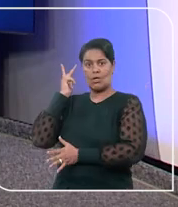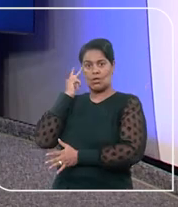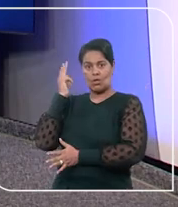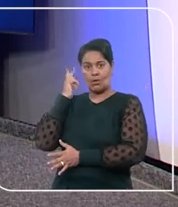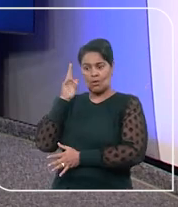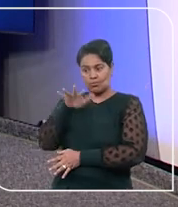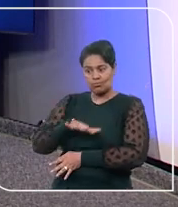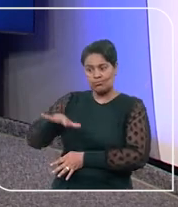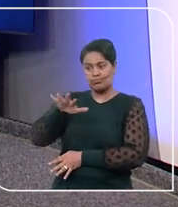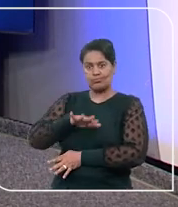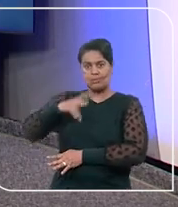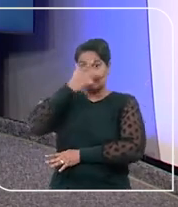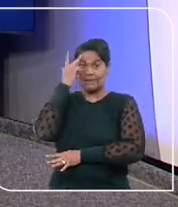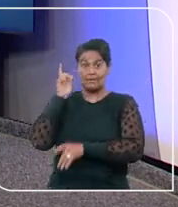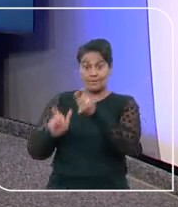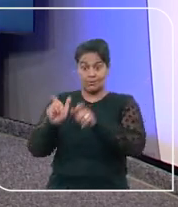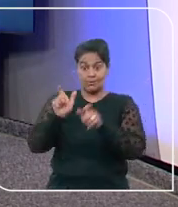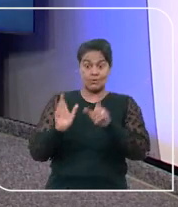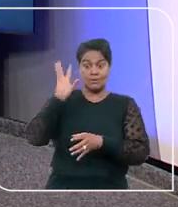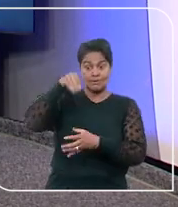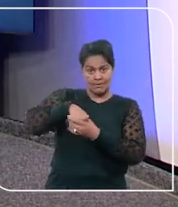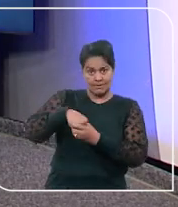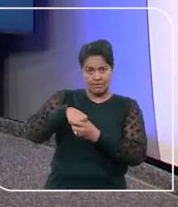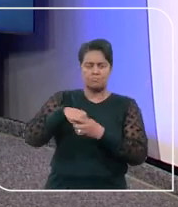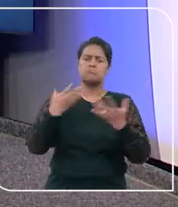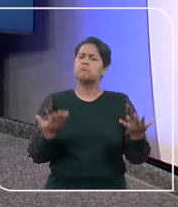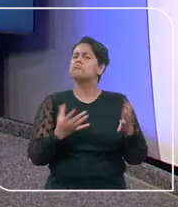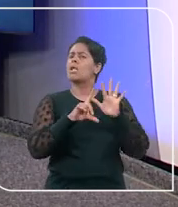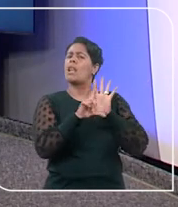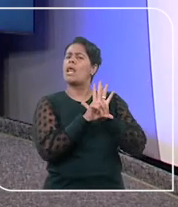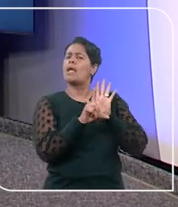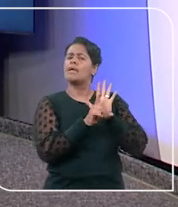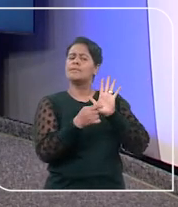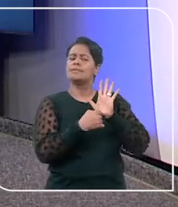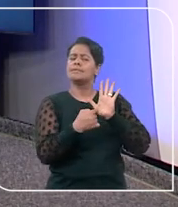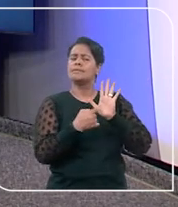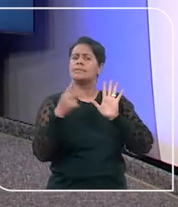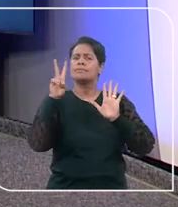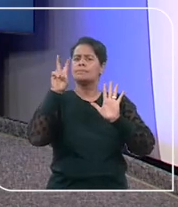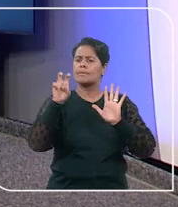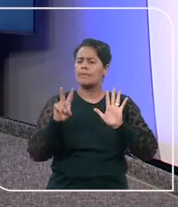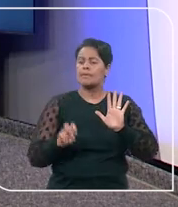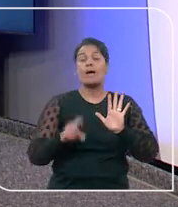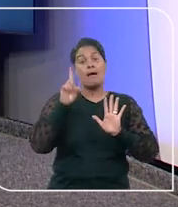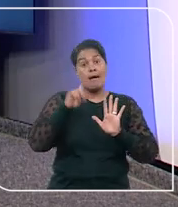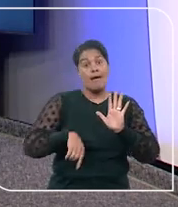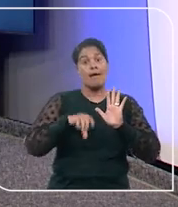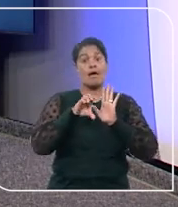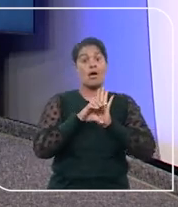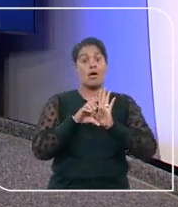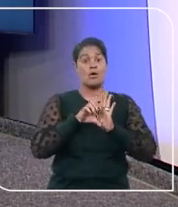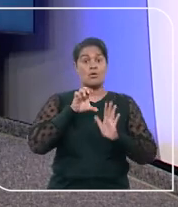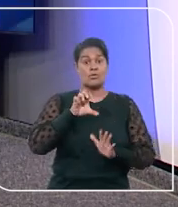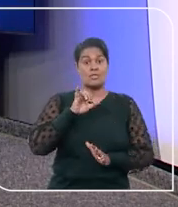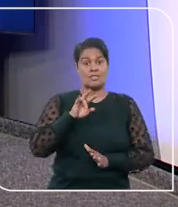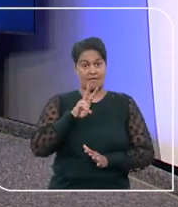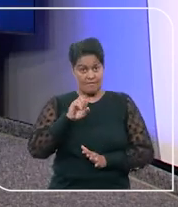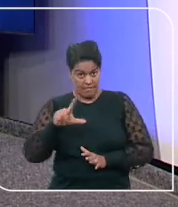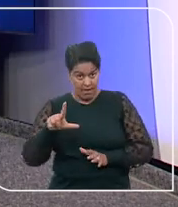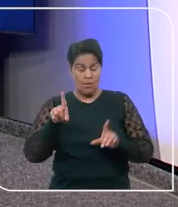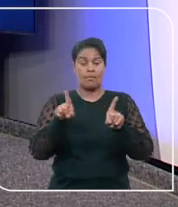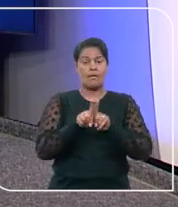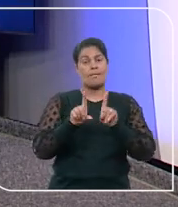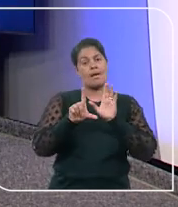dos condôminos. As legislações que disciplinam essa temática são o Código Civil e a própria Lei do